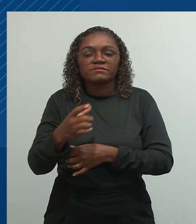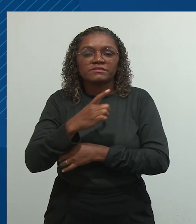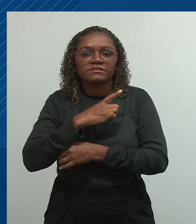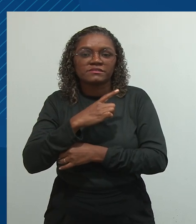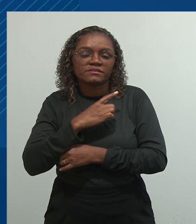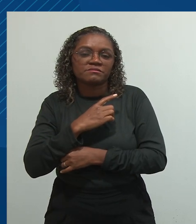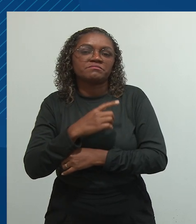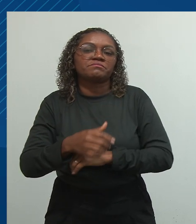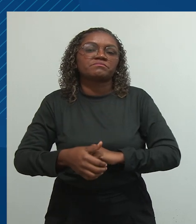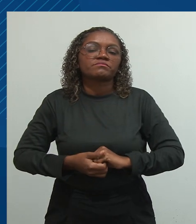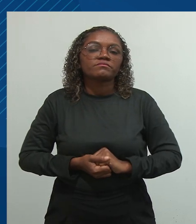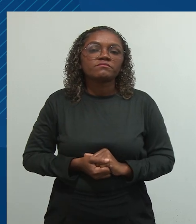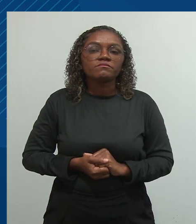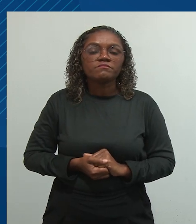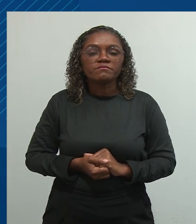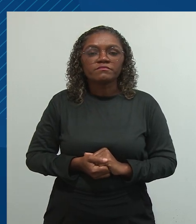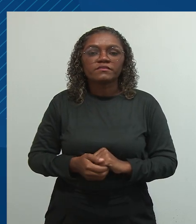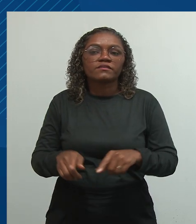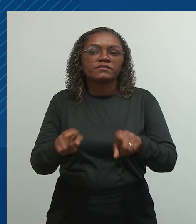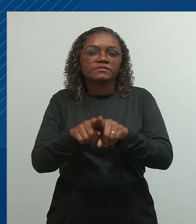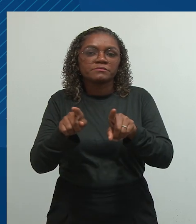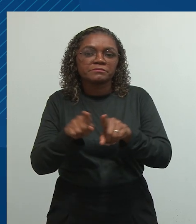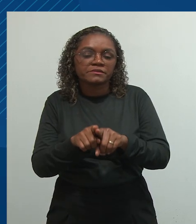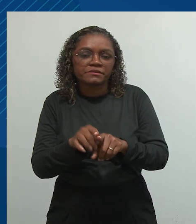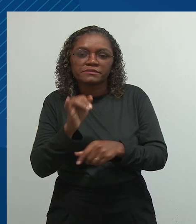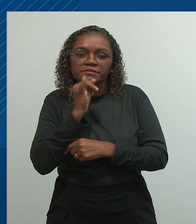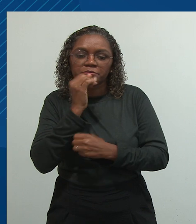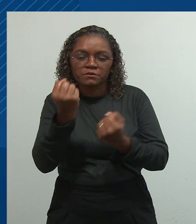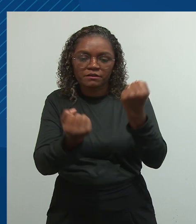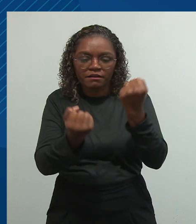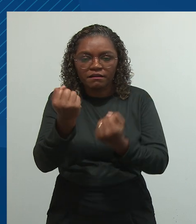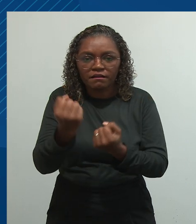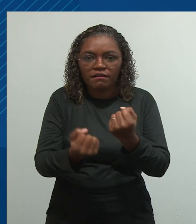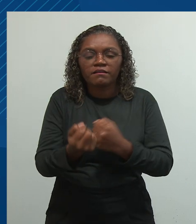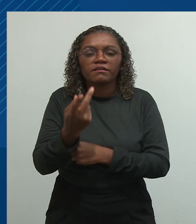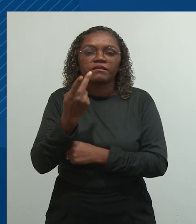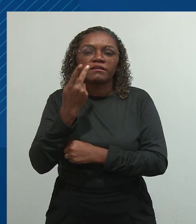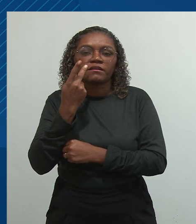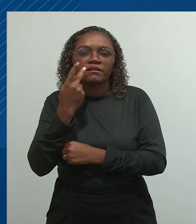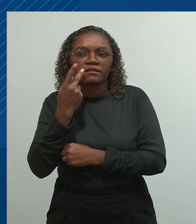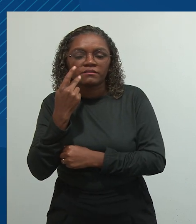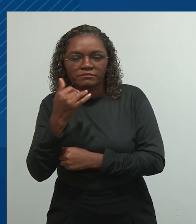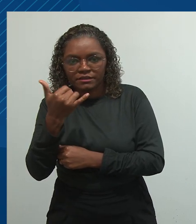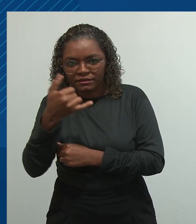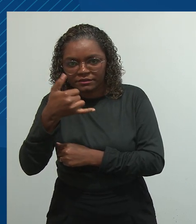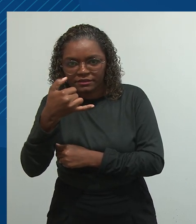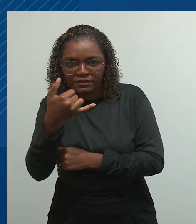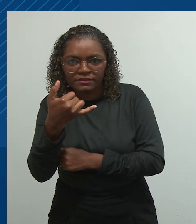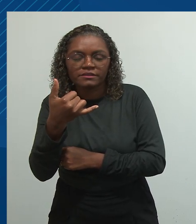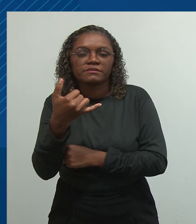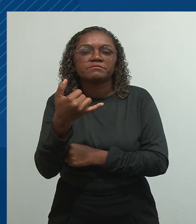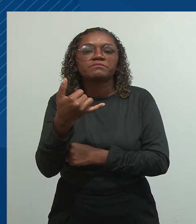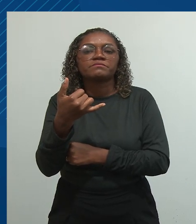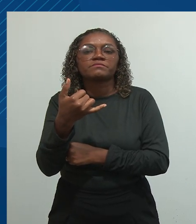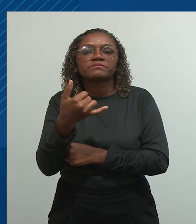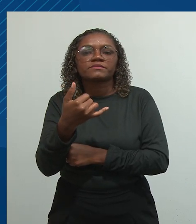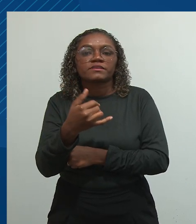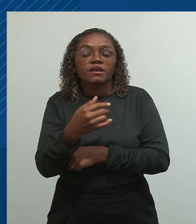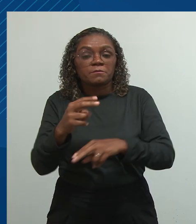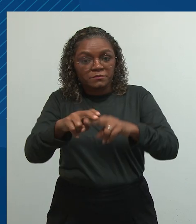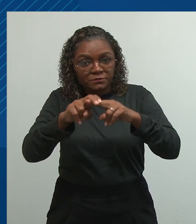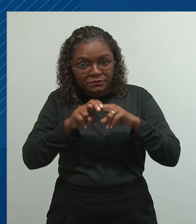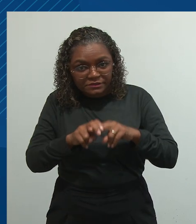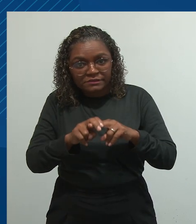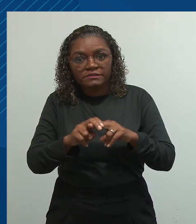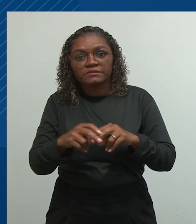o carro lá, assassino. Ele descreve peça, ele descreve cenário, caneta, neve. Então ele leva o leitor a ter